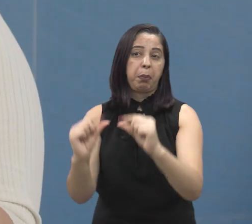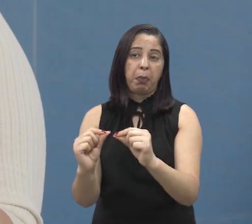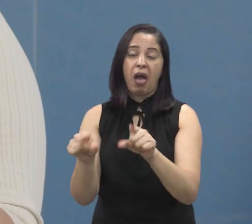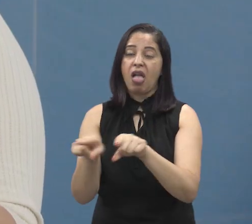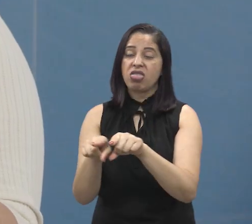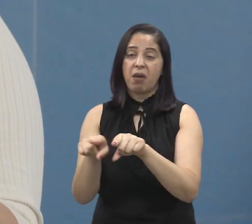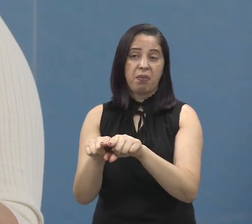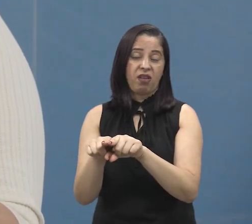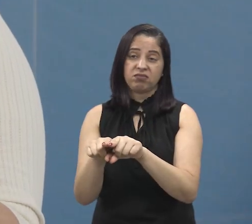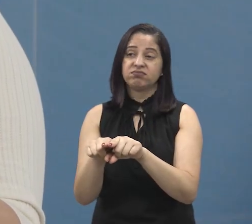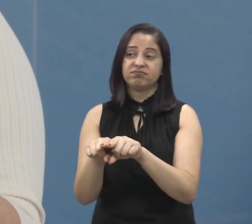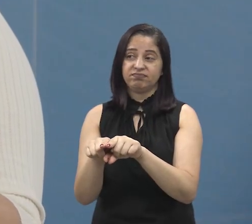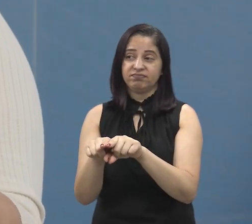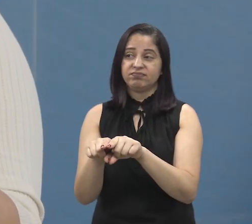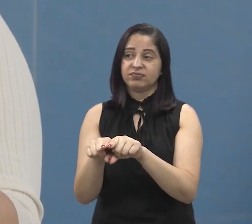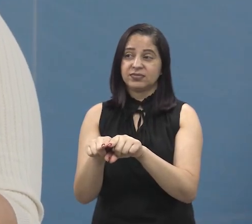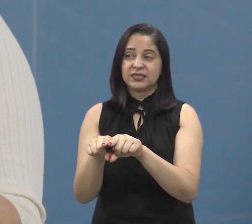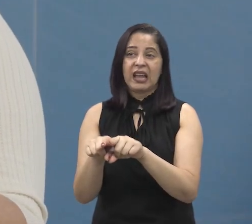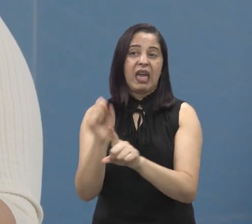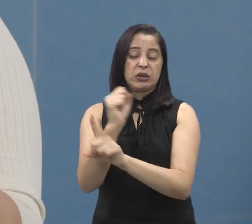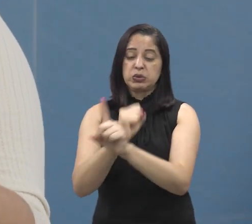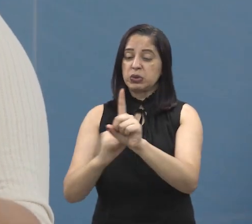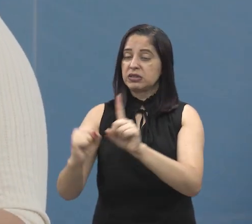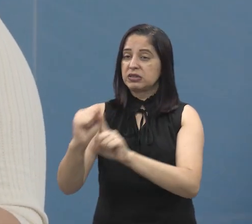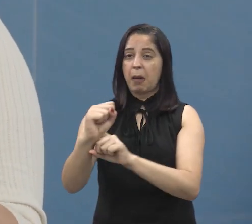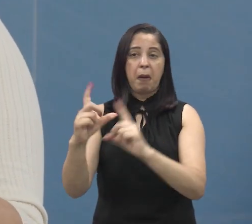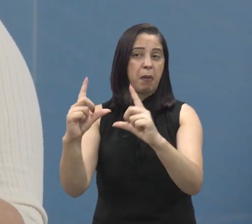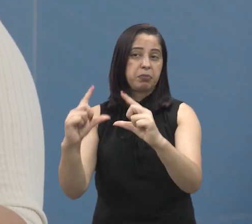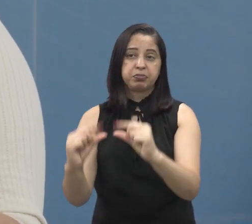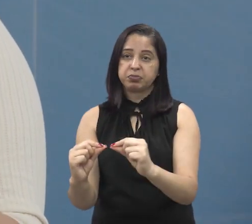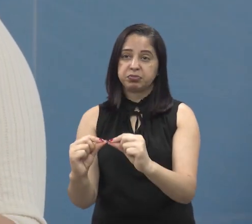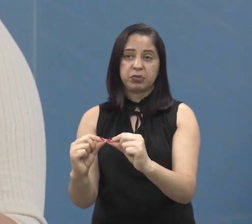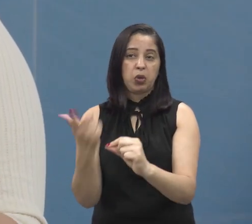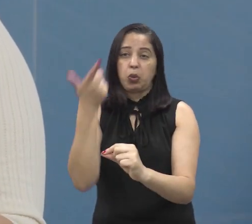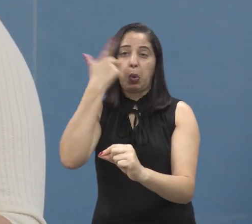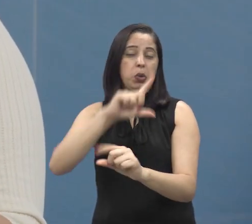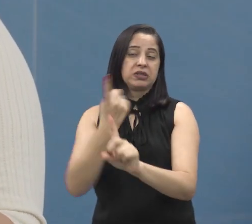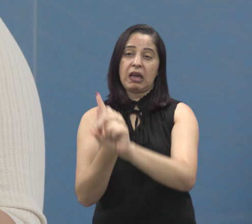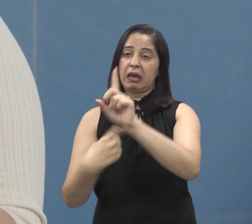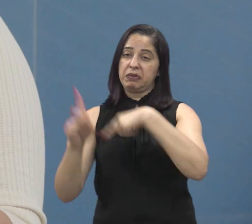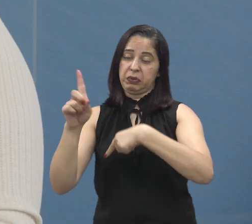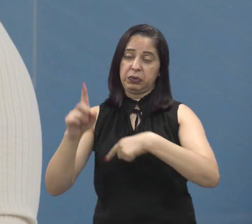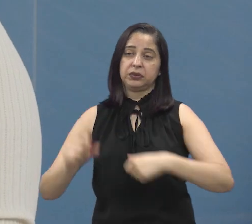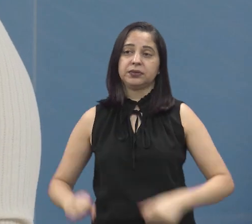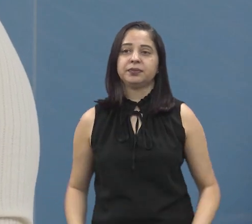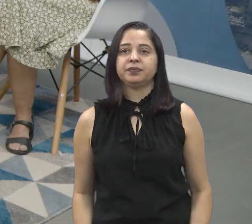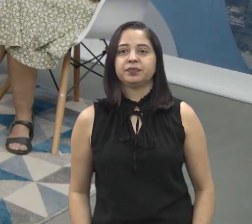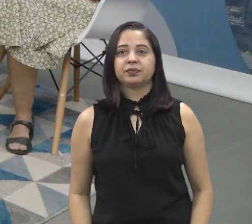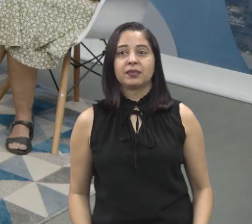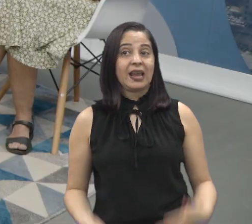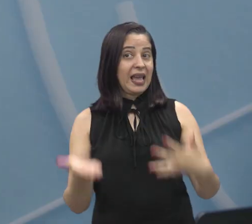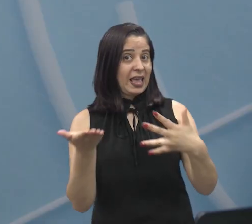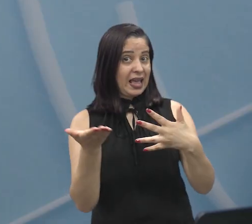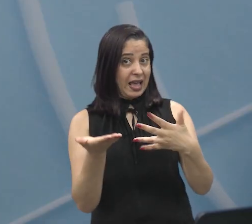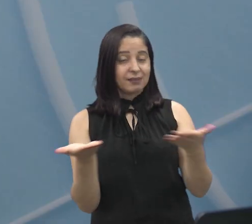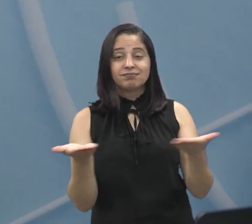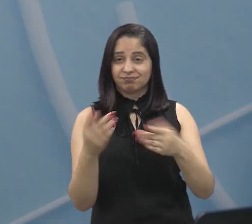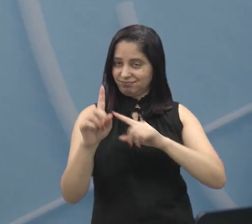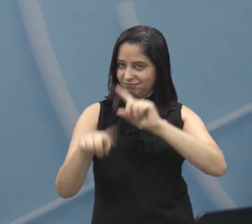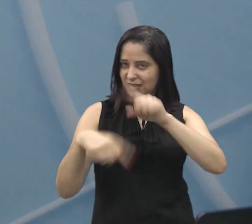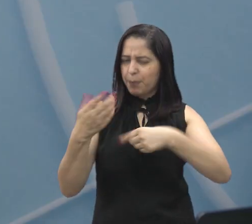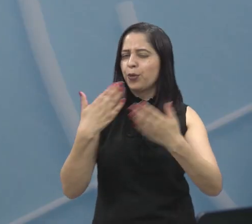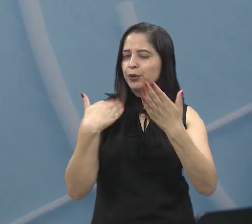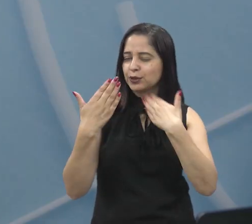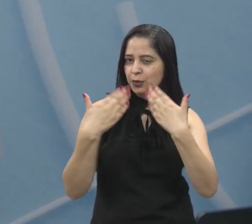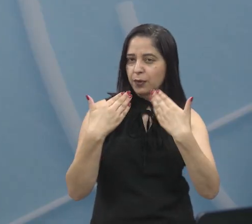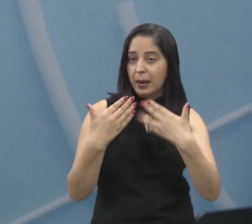né? Ambientalmente, né, e social. A gente não consegue evoluir. Sem dúvida. A gente vai continuar falando sobre